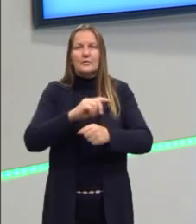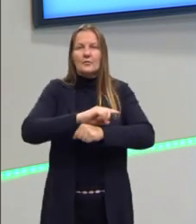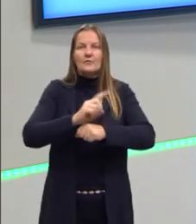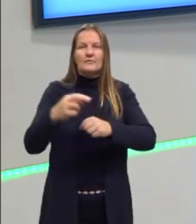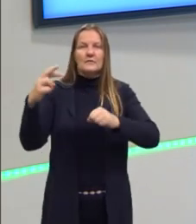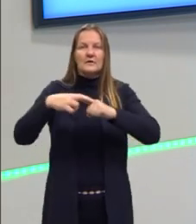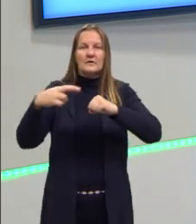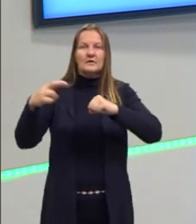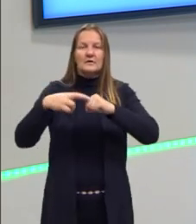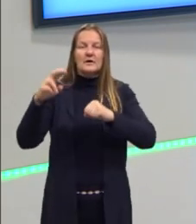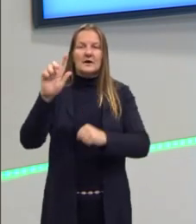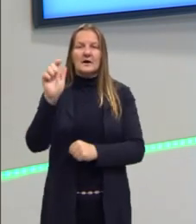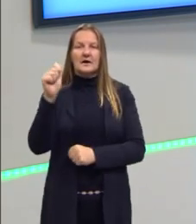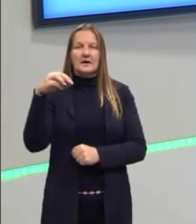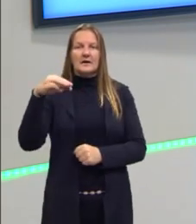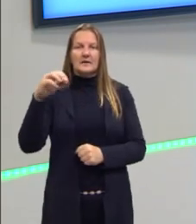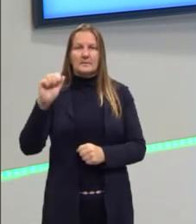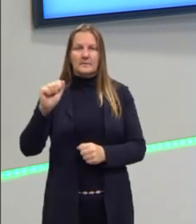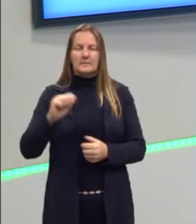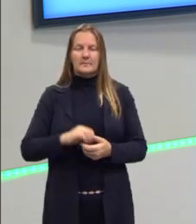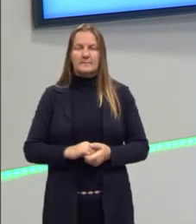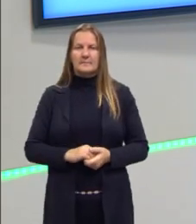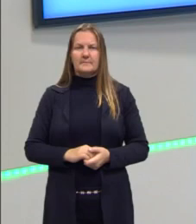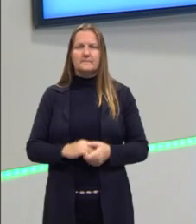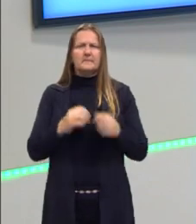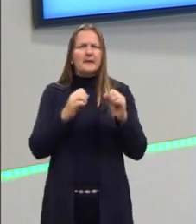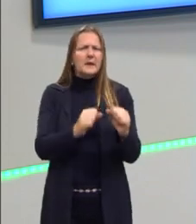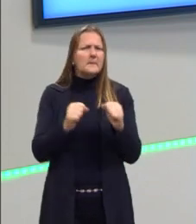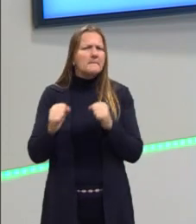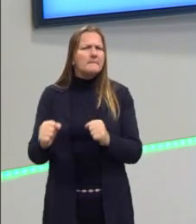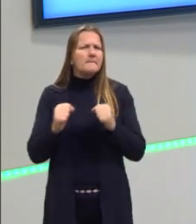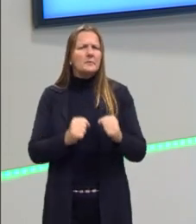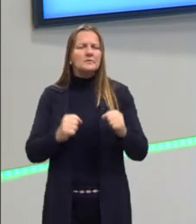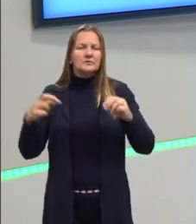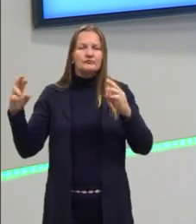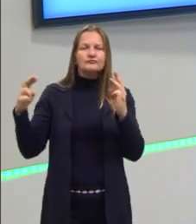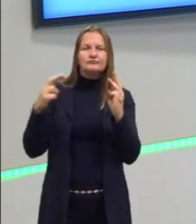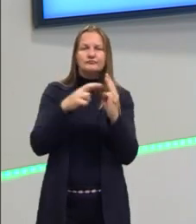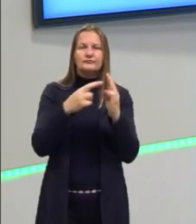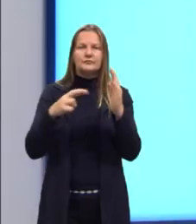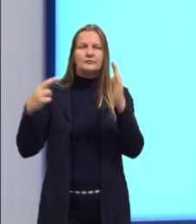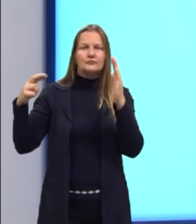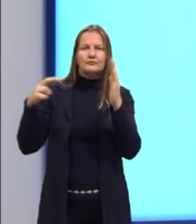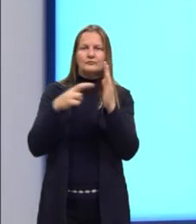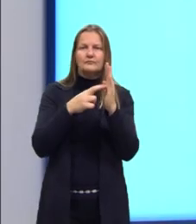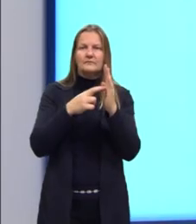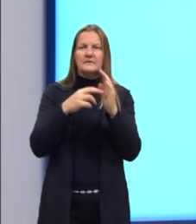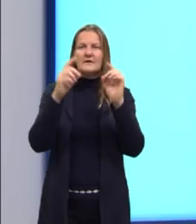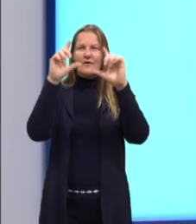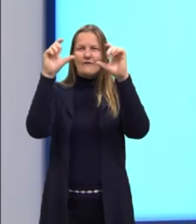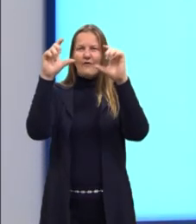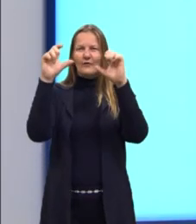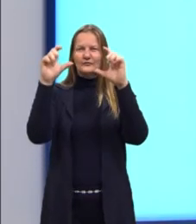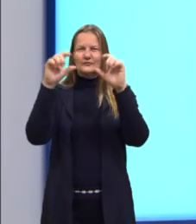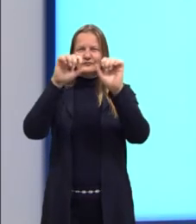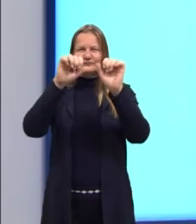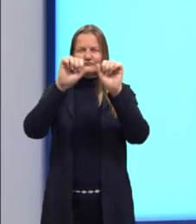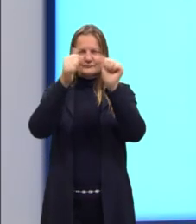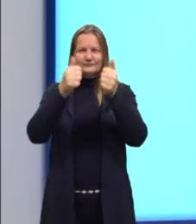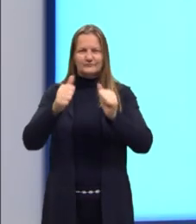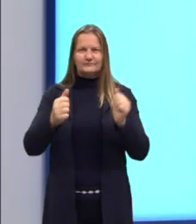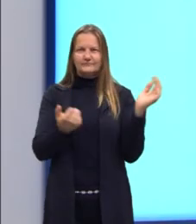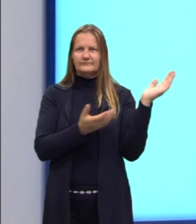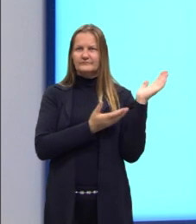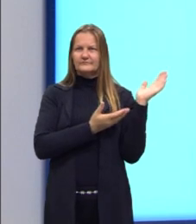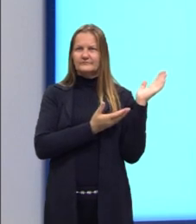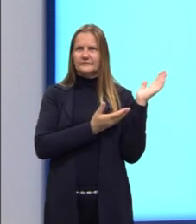a radiação Gama como que funciona esses poderes de penetração nessa imagem ela apresenta